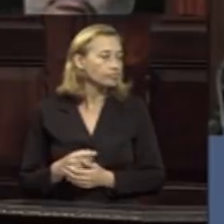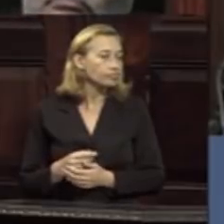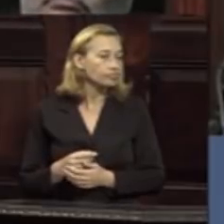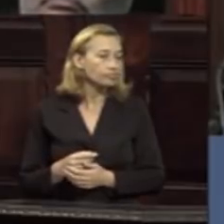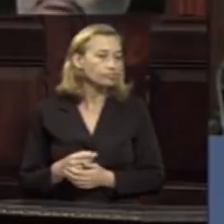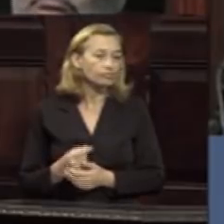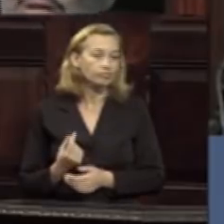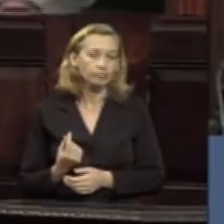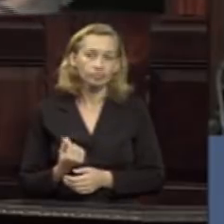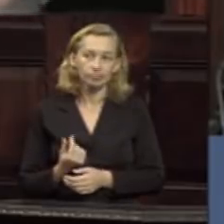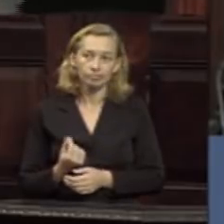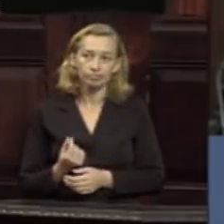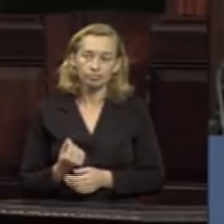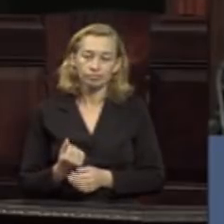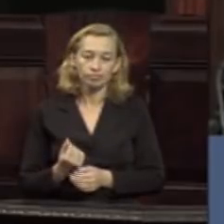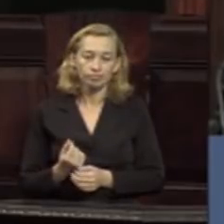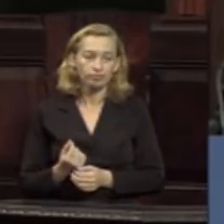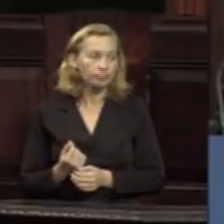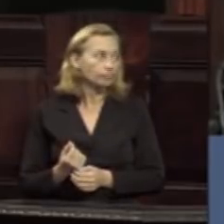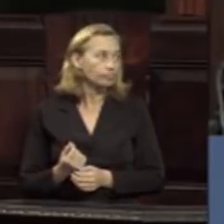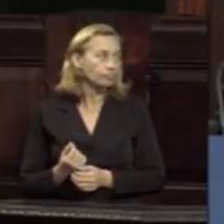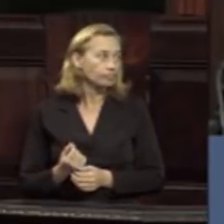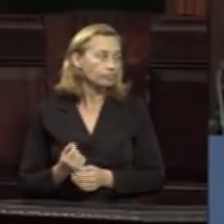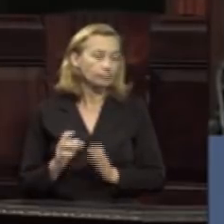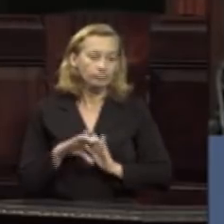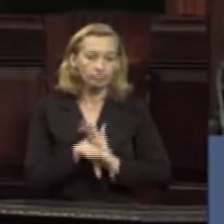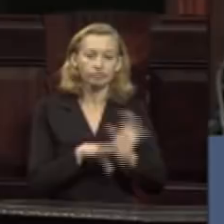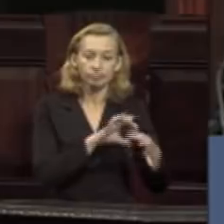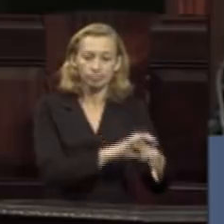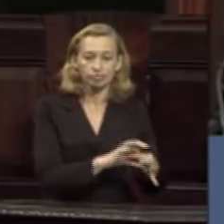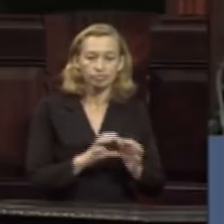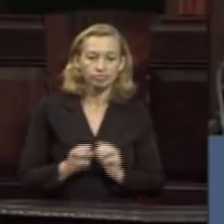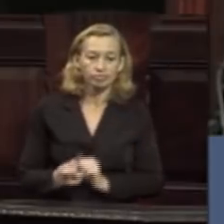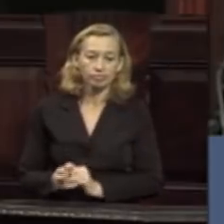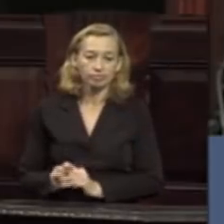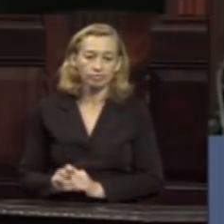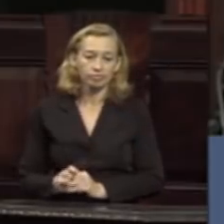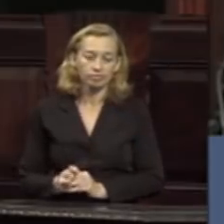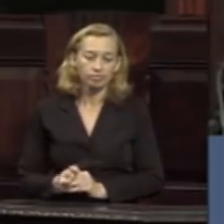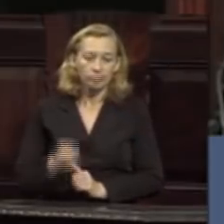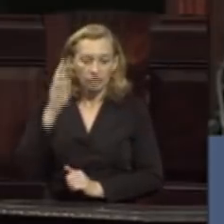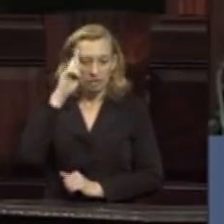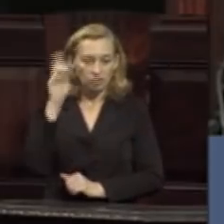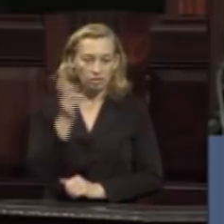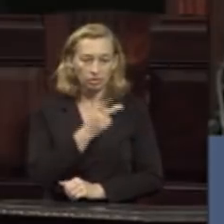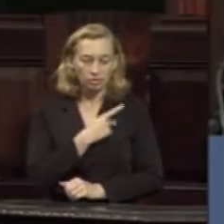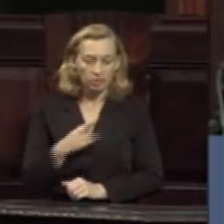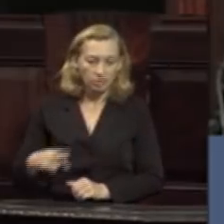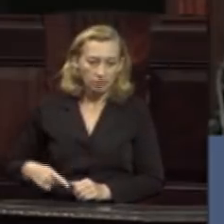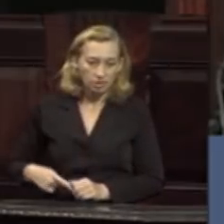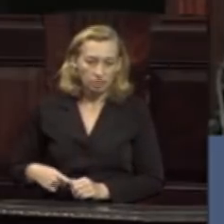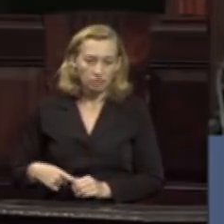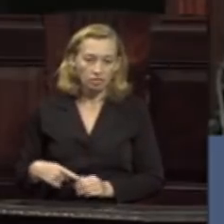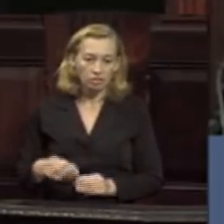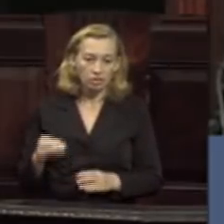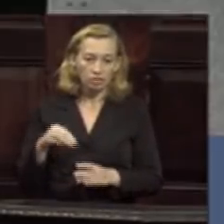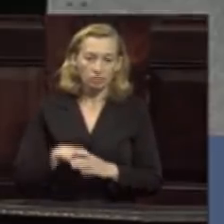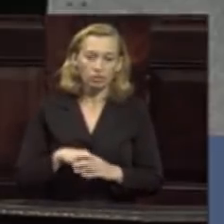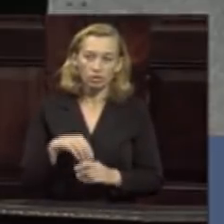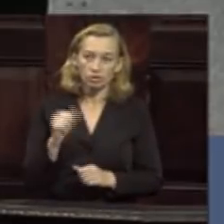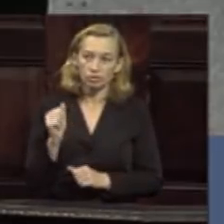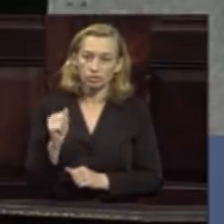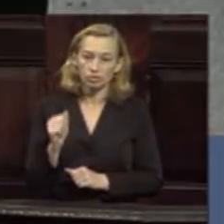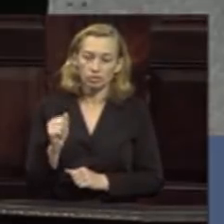Orçamento. Em relação às emendas. Senhor presidente, acompanho, voto favorável, acompanho na